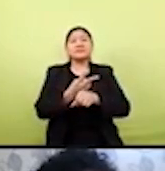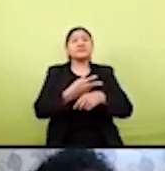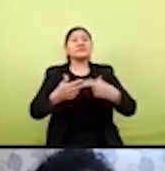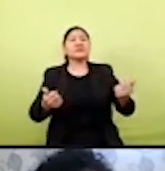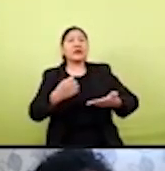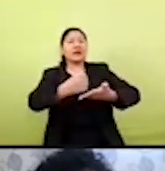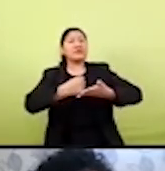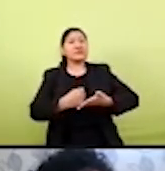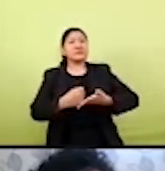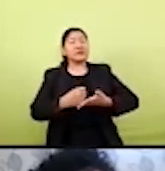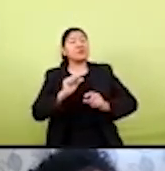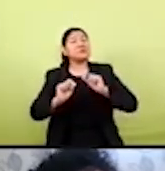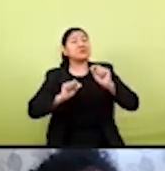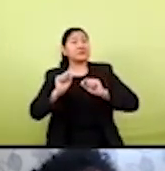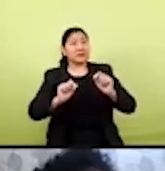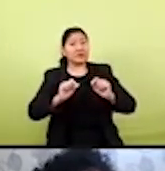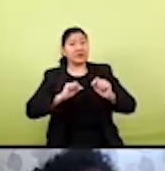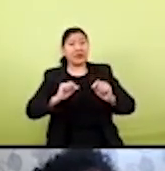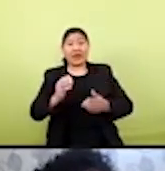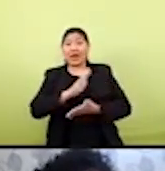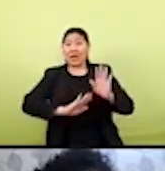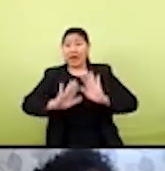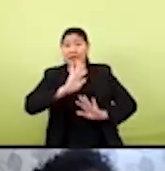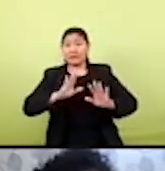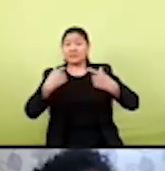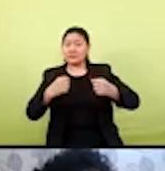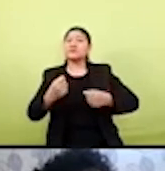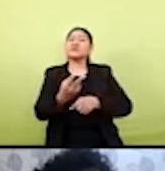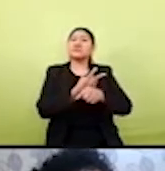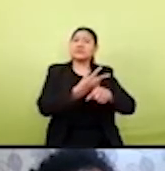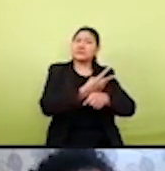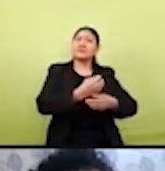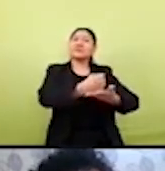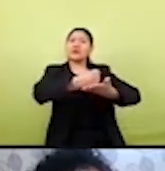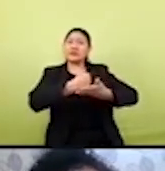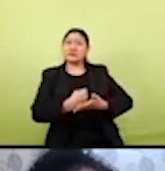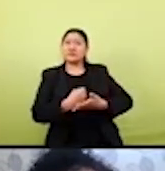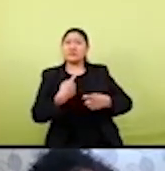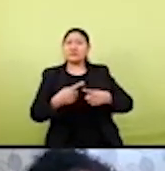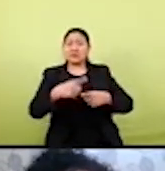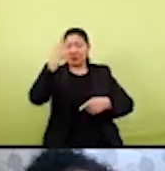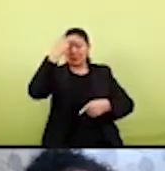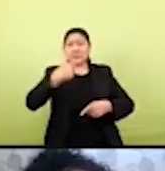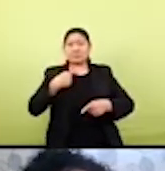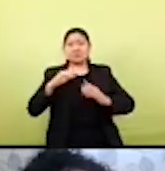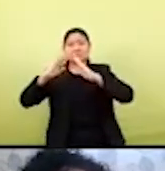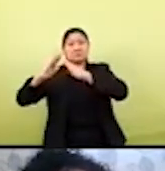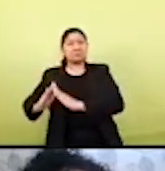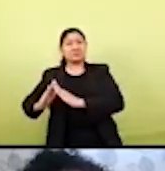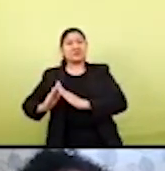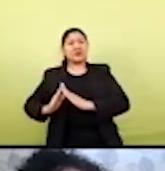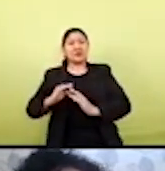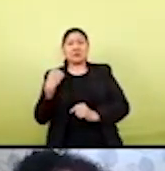quando há, né, a busca por ajuda, quando há, né, o uso dos dispositivos que